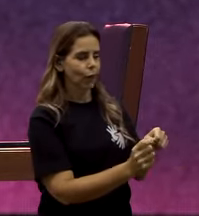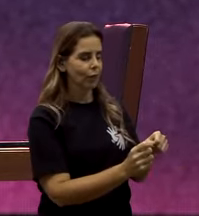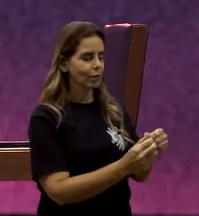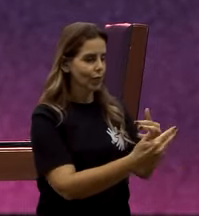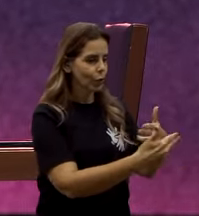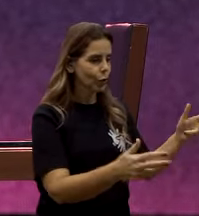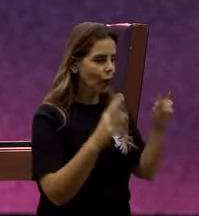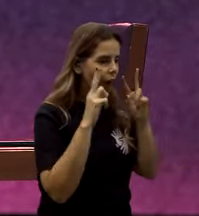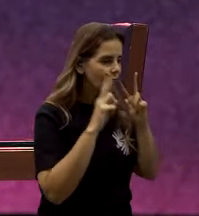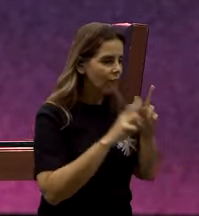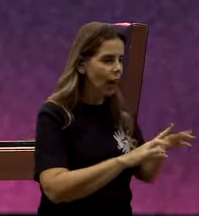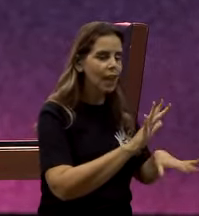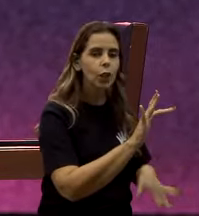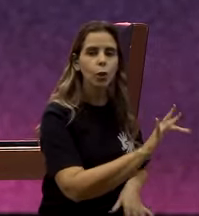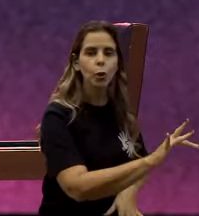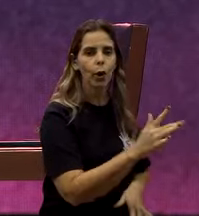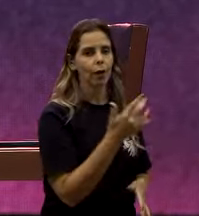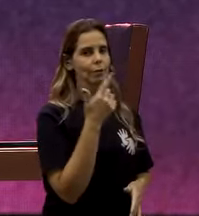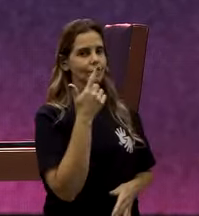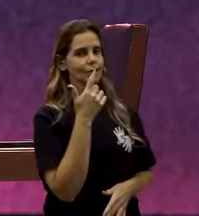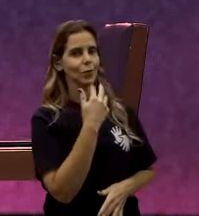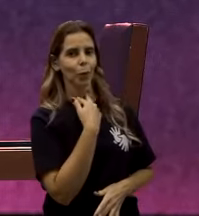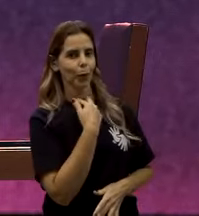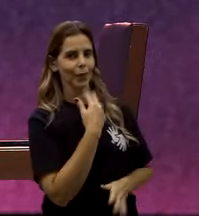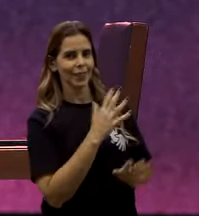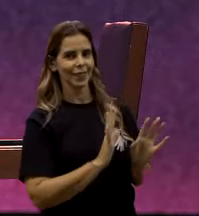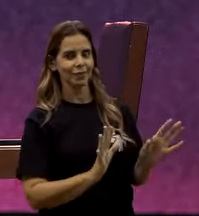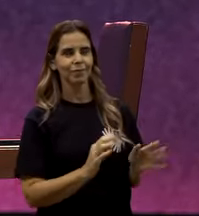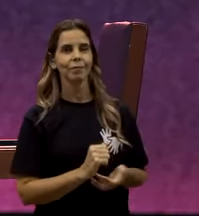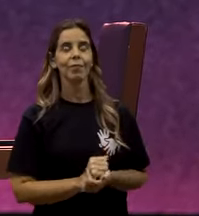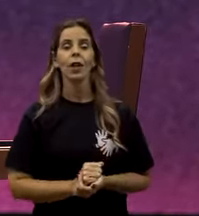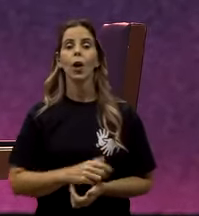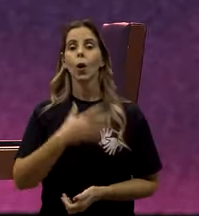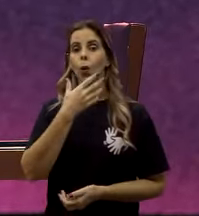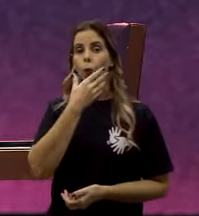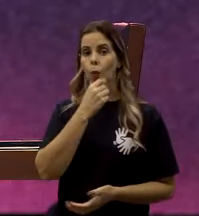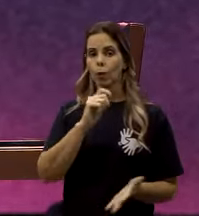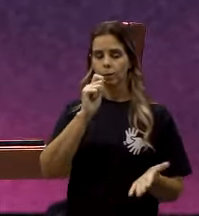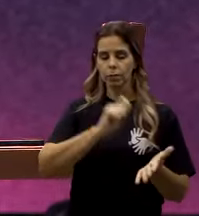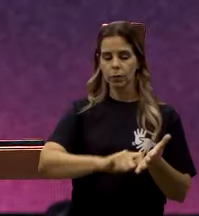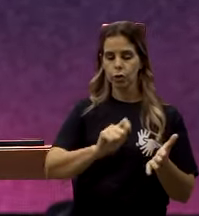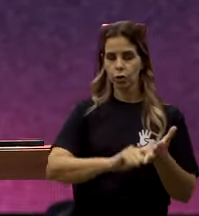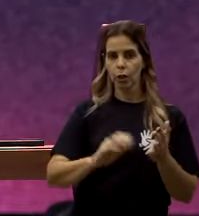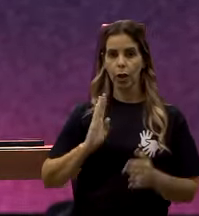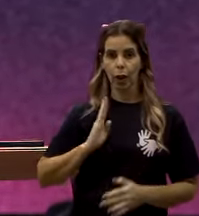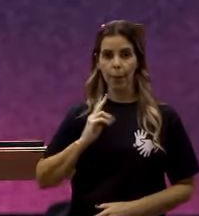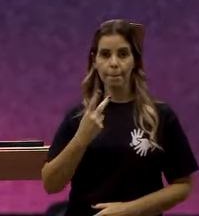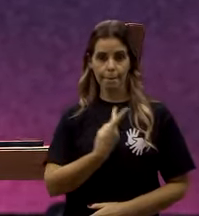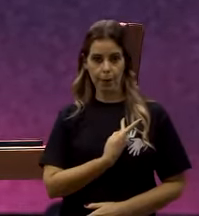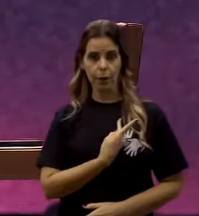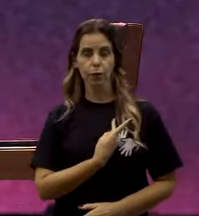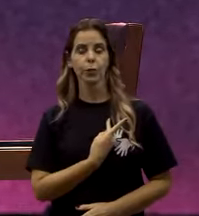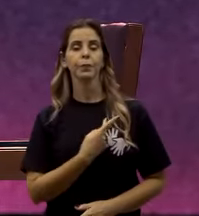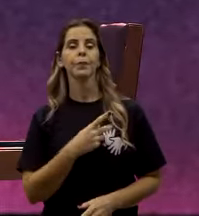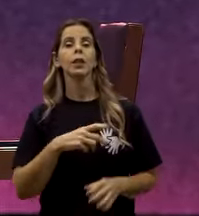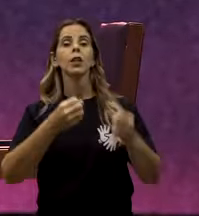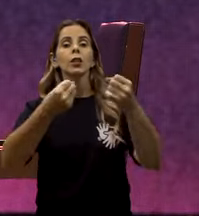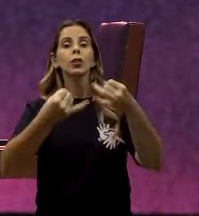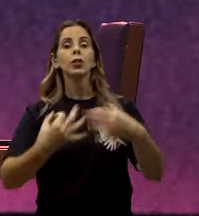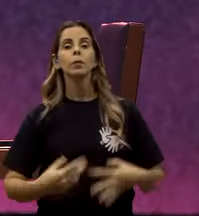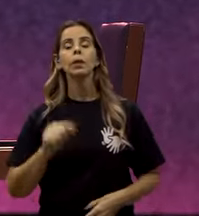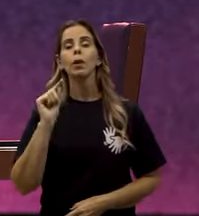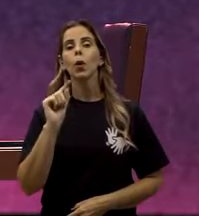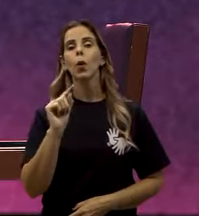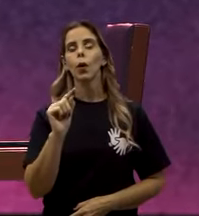olha que coisa interessante uma das coisas que o escritor de Hebreus vai nos mostrar é o contrário de fé